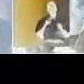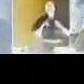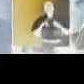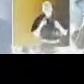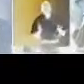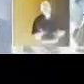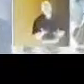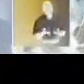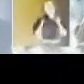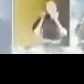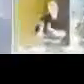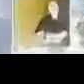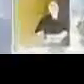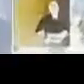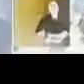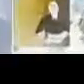Por isso.